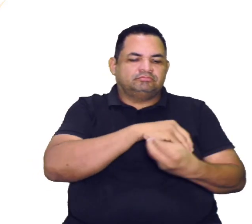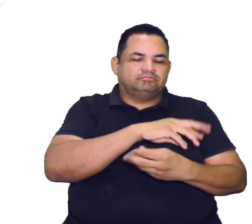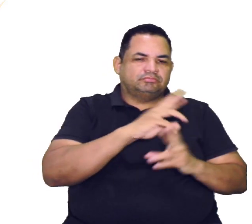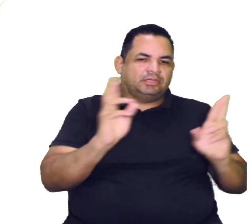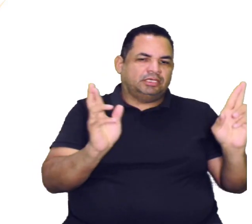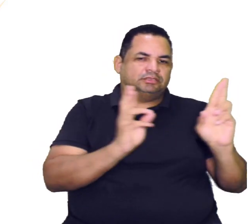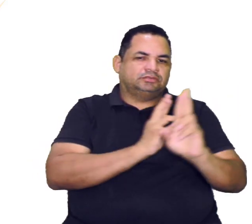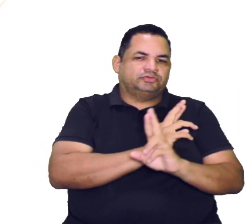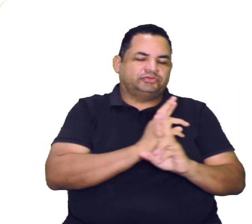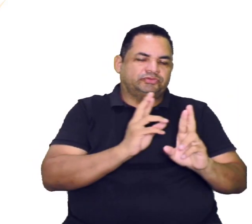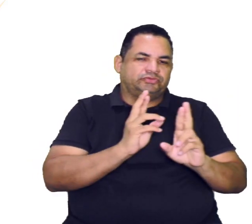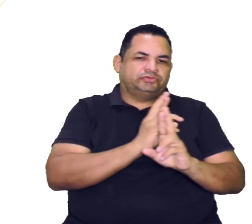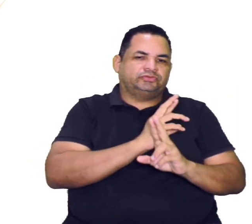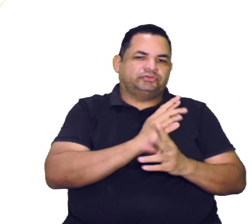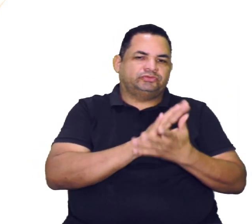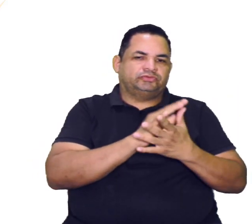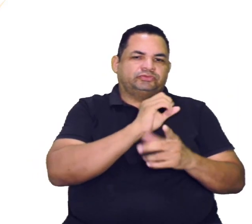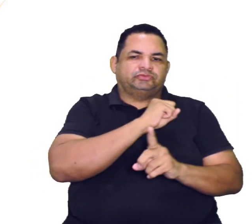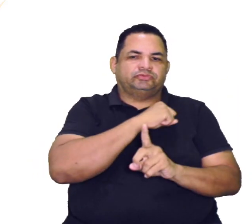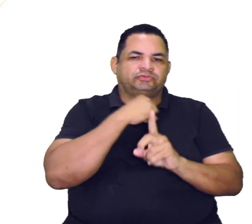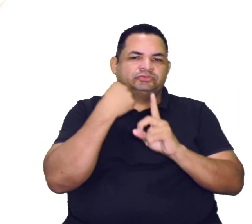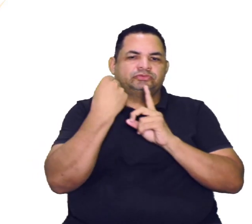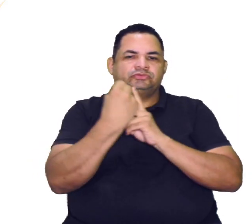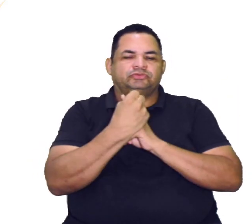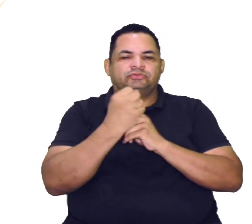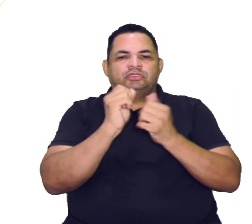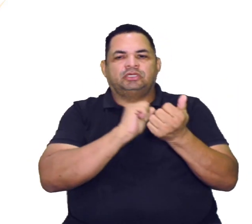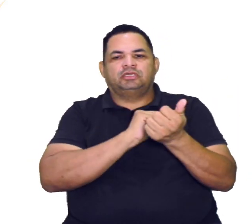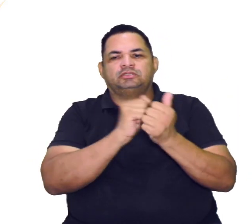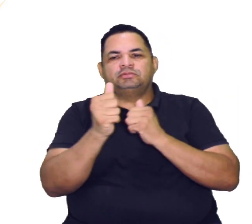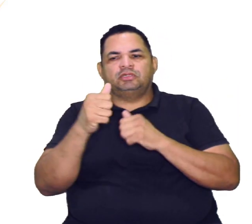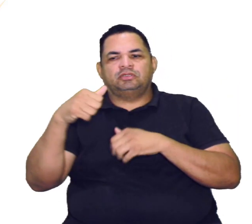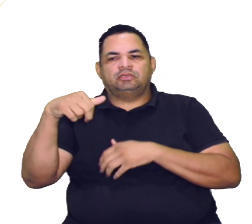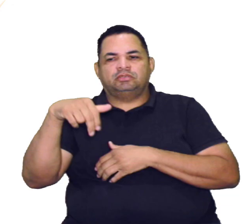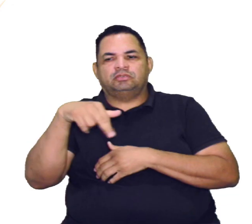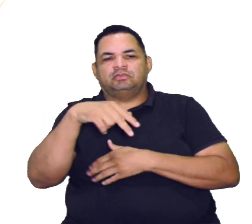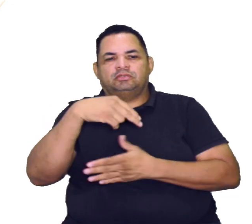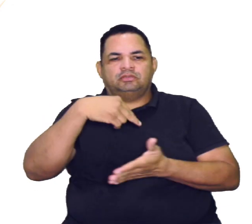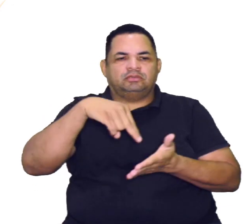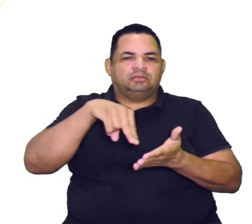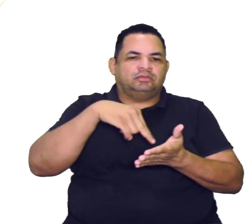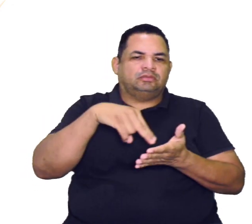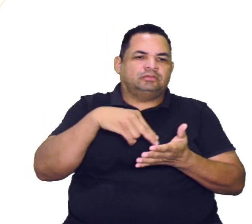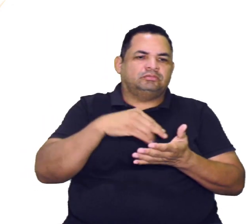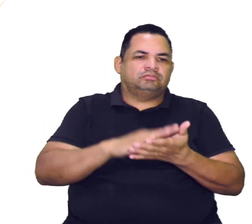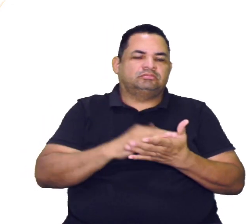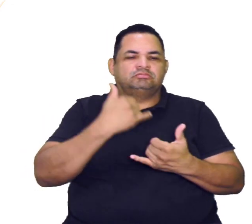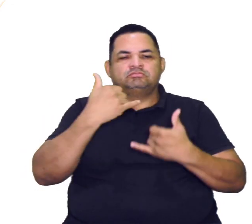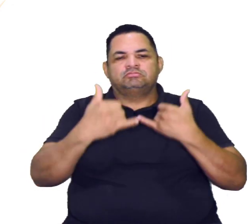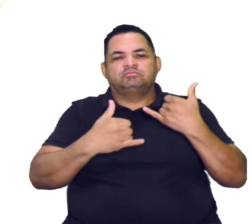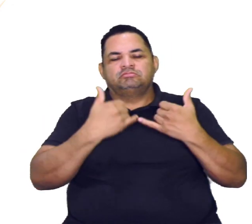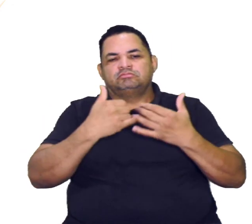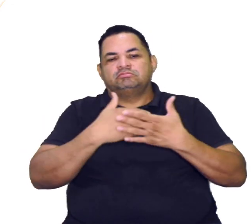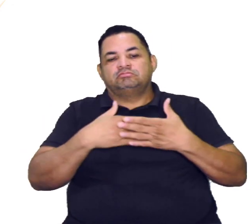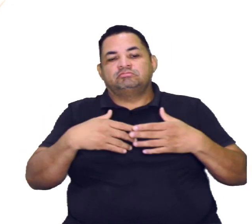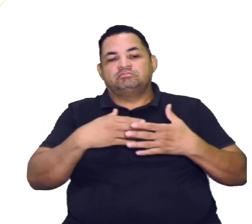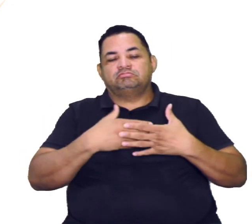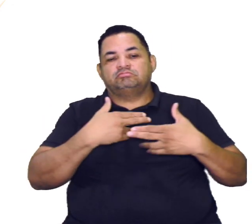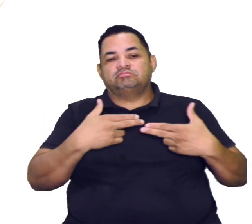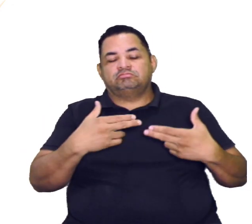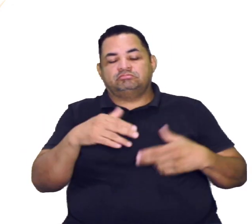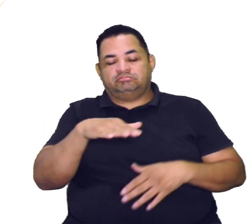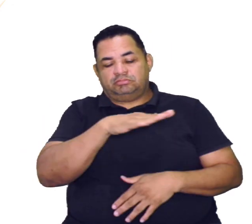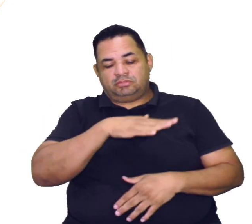poder trabalhar práticas como esporte, caminhadas, dança e atividades recreativas nesse